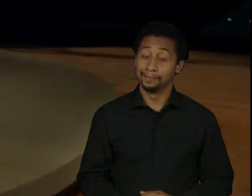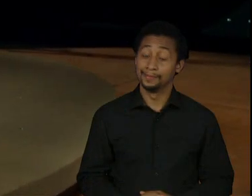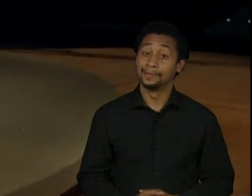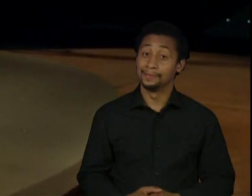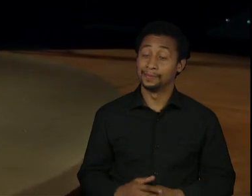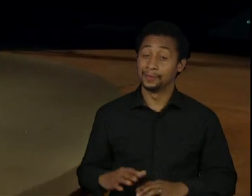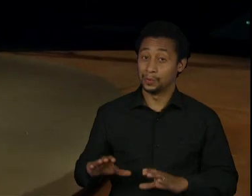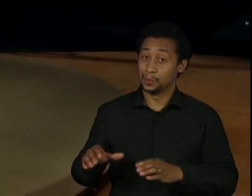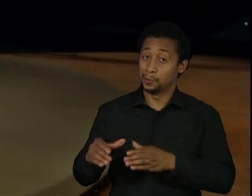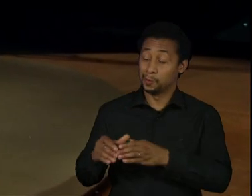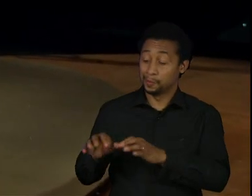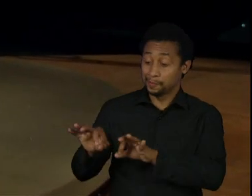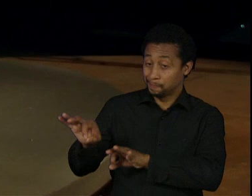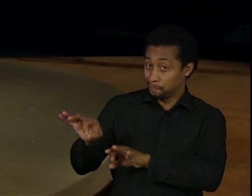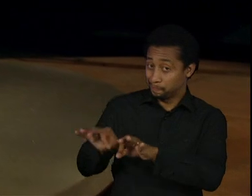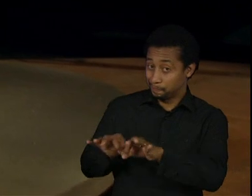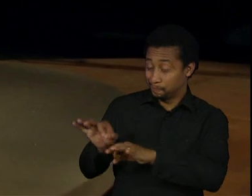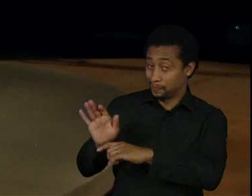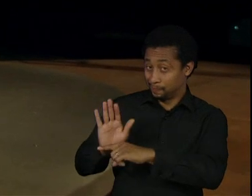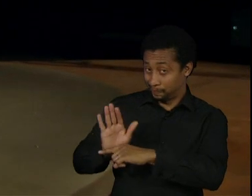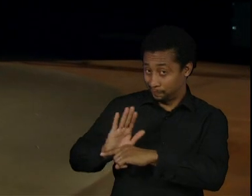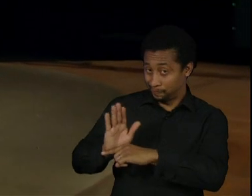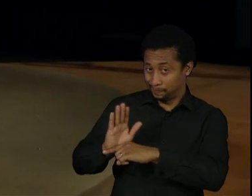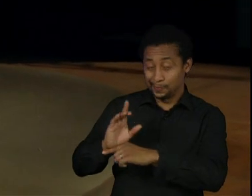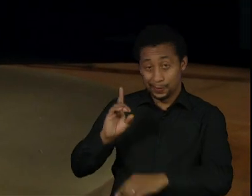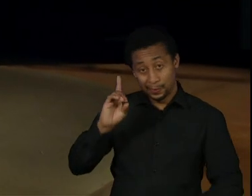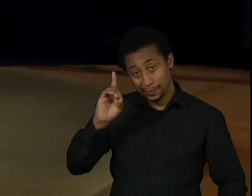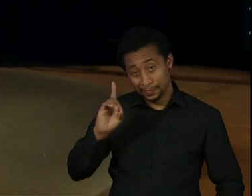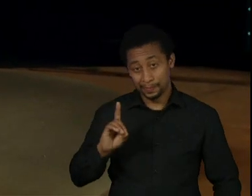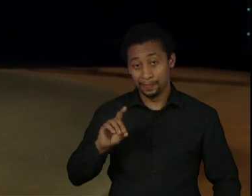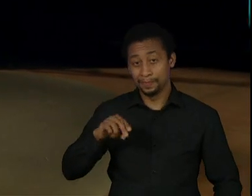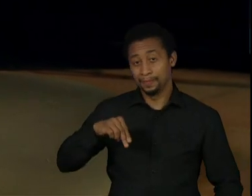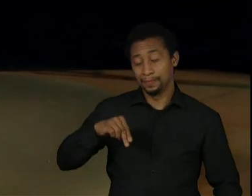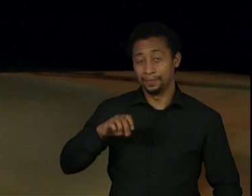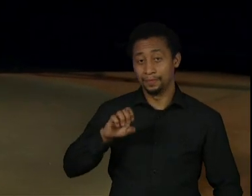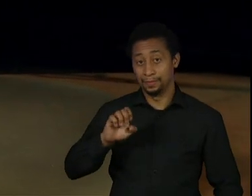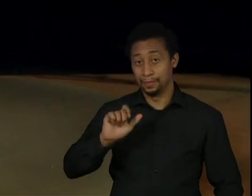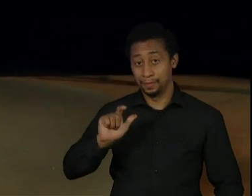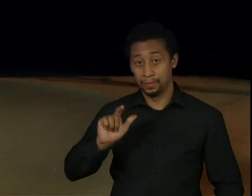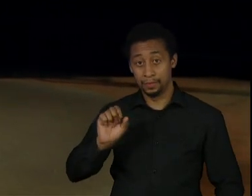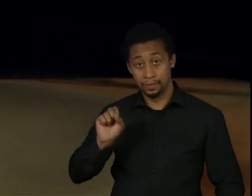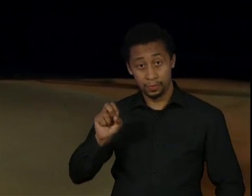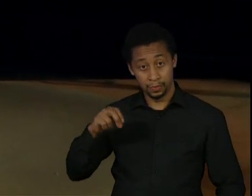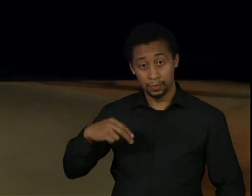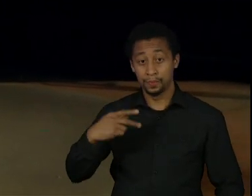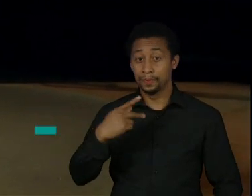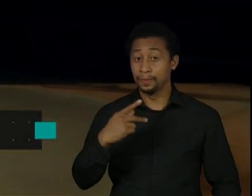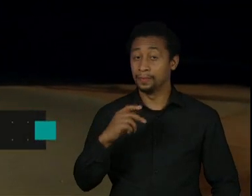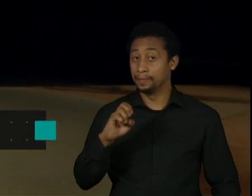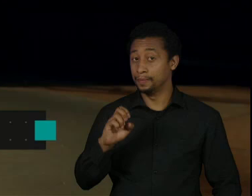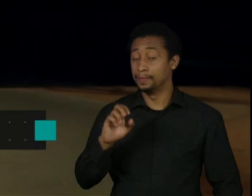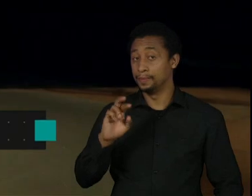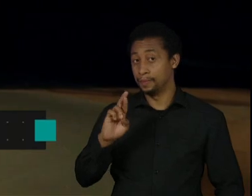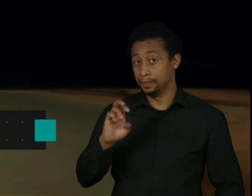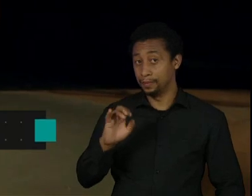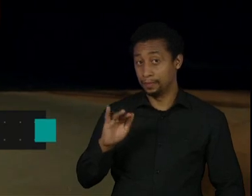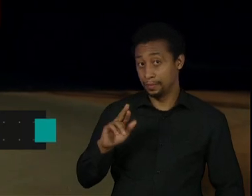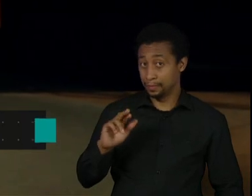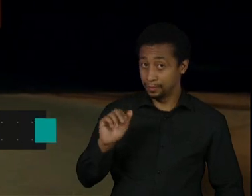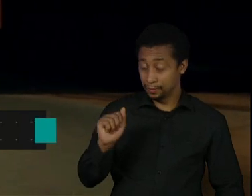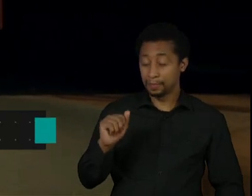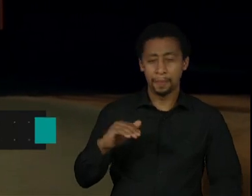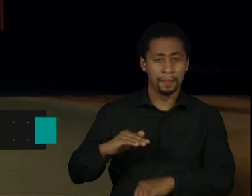A produção cinematográfica de Nelson Pereira dos Santos se estendeu por um período de mais de 60 anos. Foi um renovador